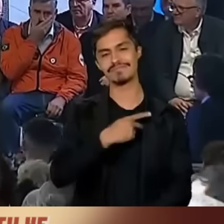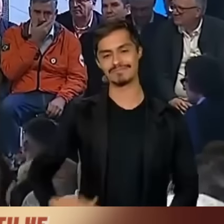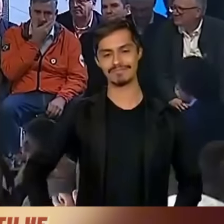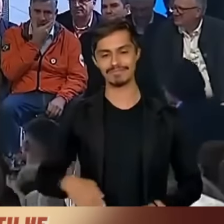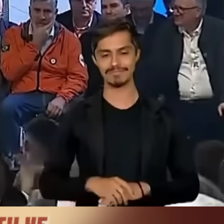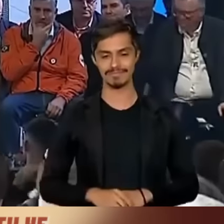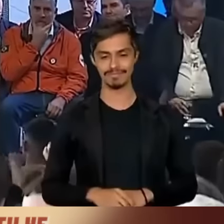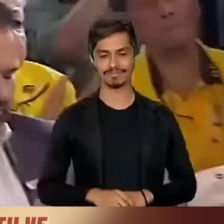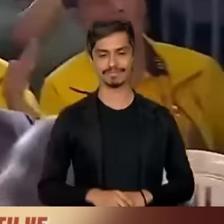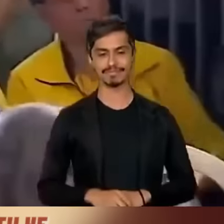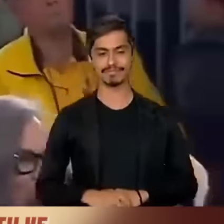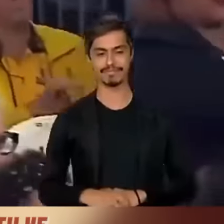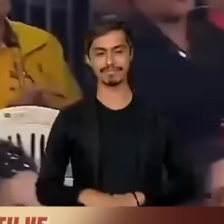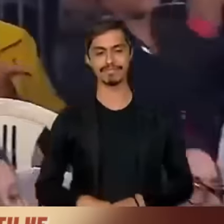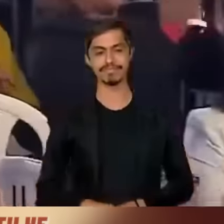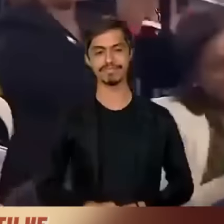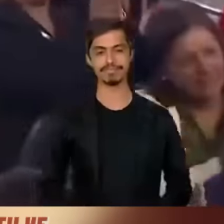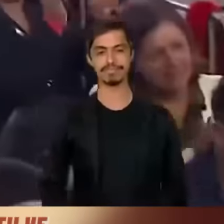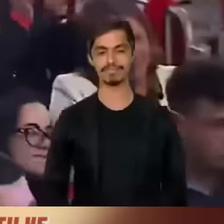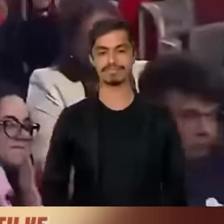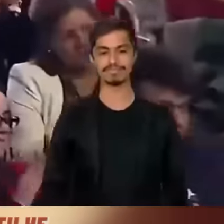presidente.